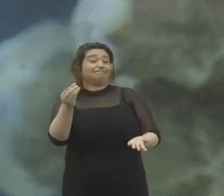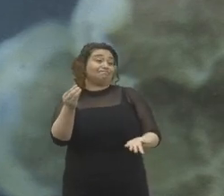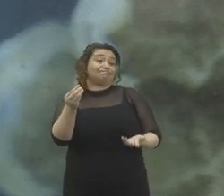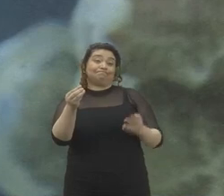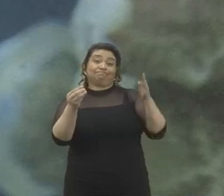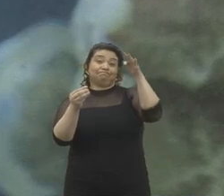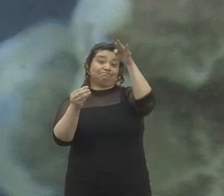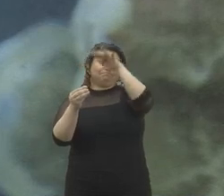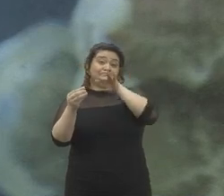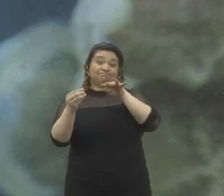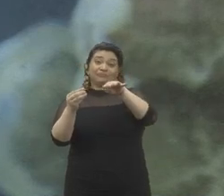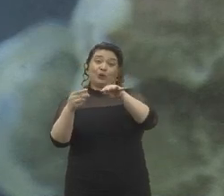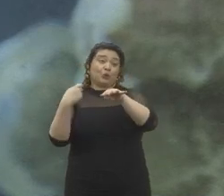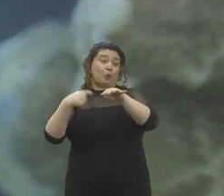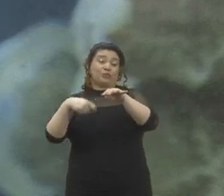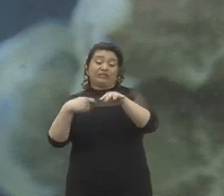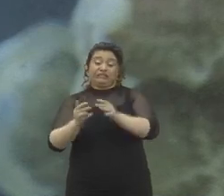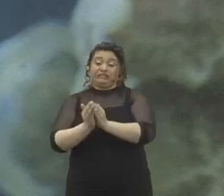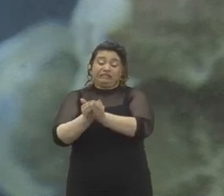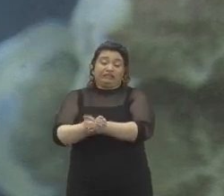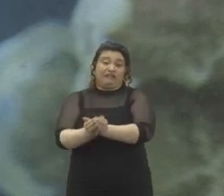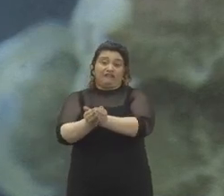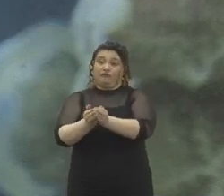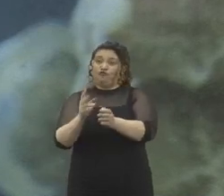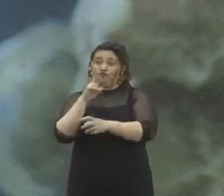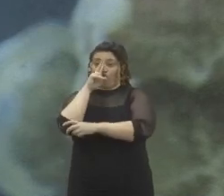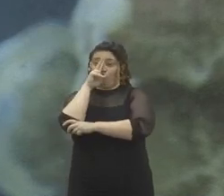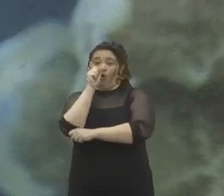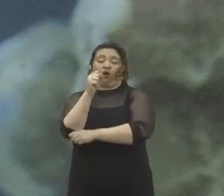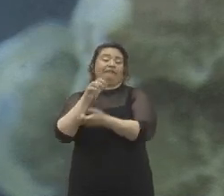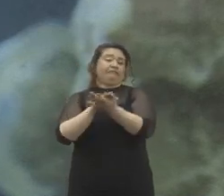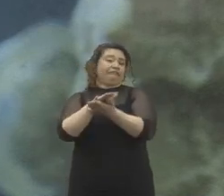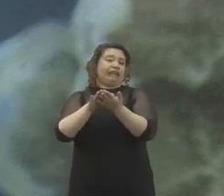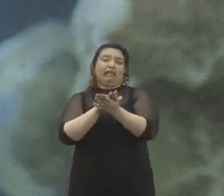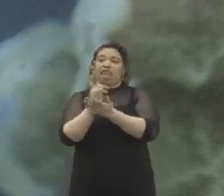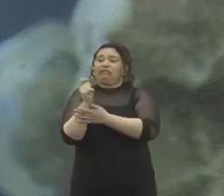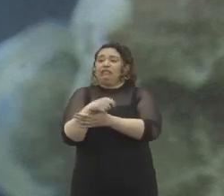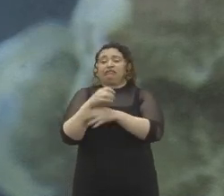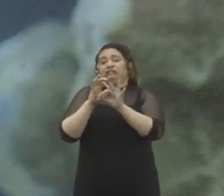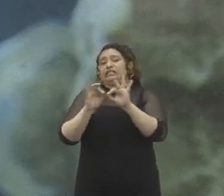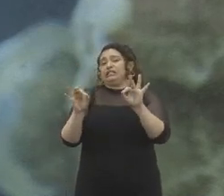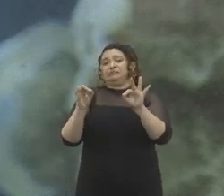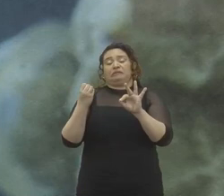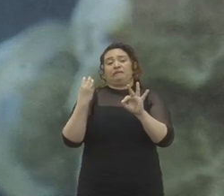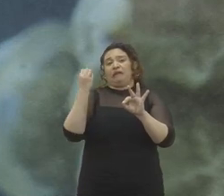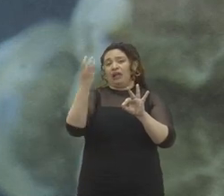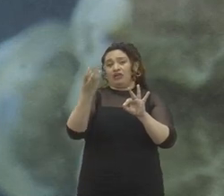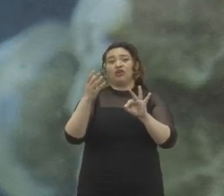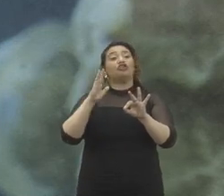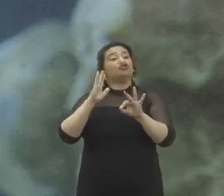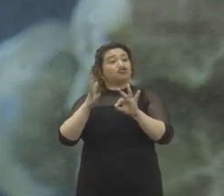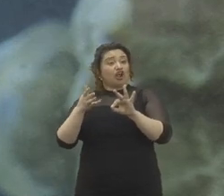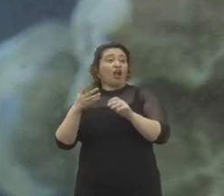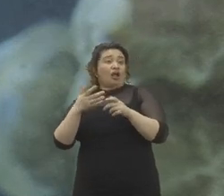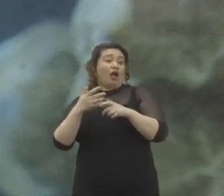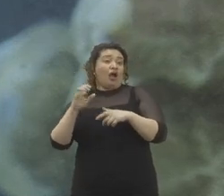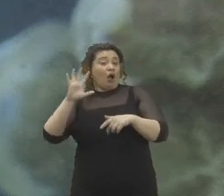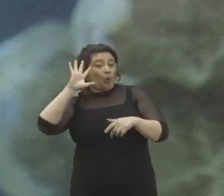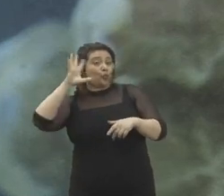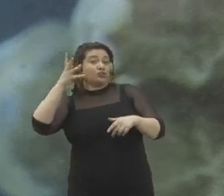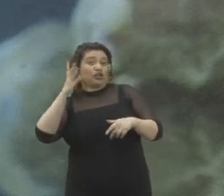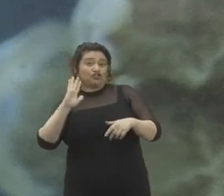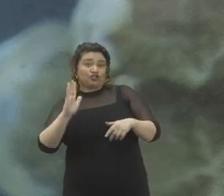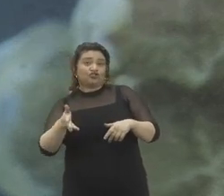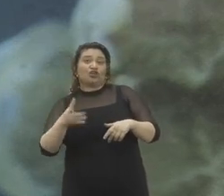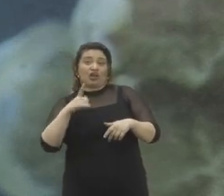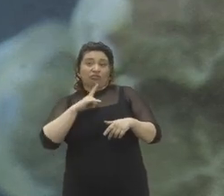necessidade nem de casco reforçado nada disso você vai poder fazer essa viagem e já tão acontecendo cruzeiros né oes sabe é uma